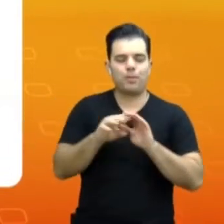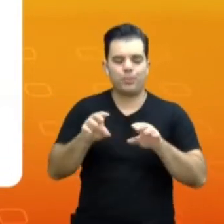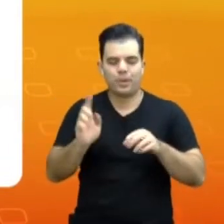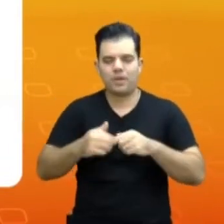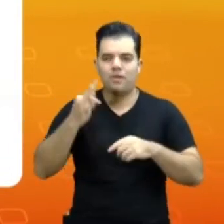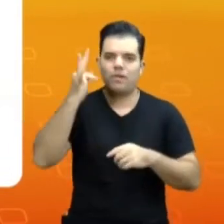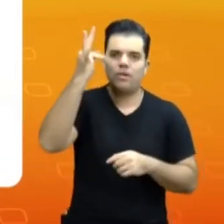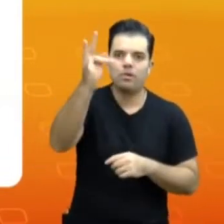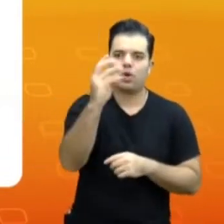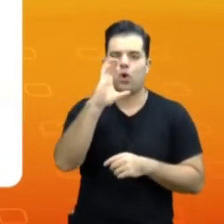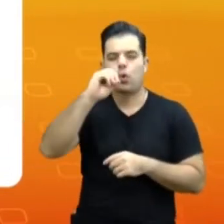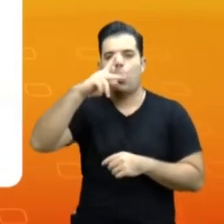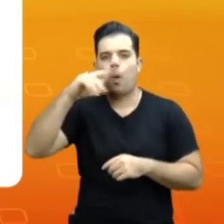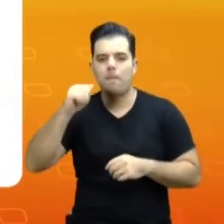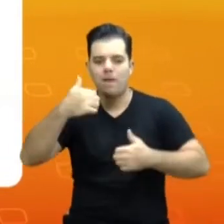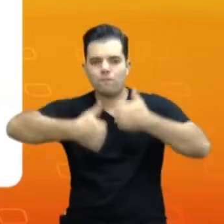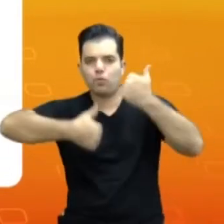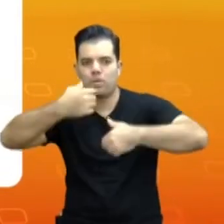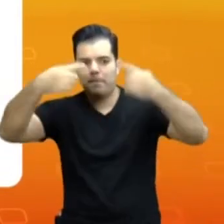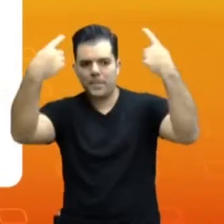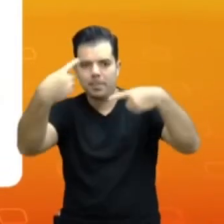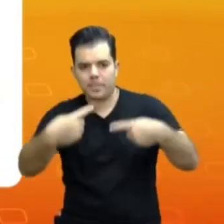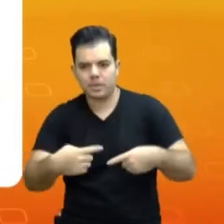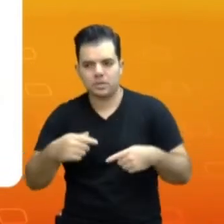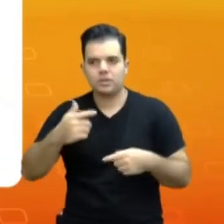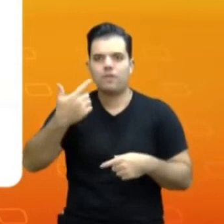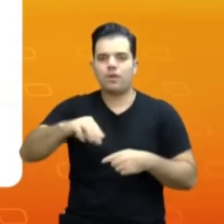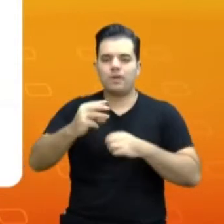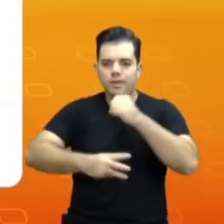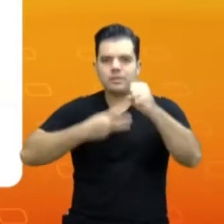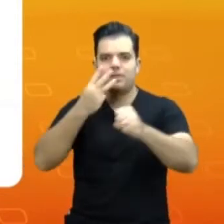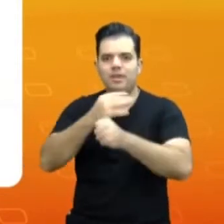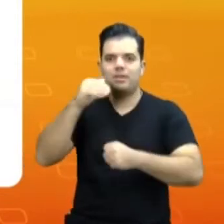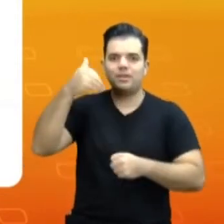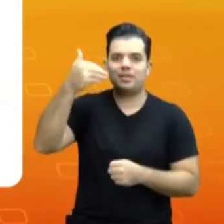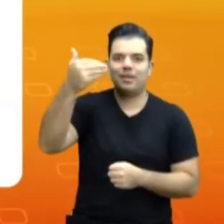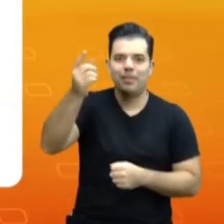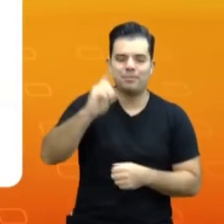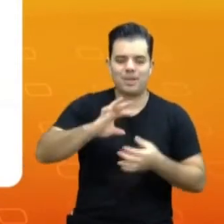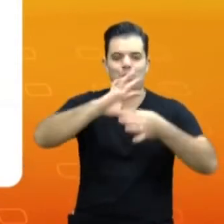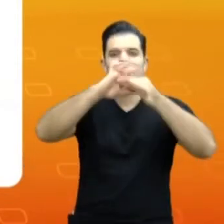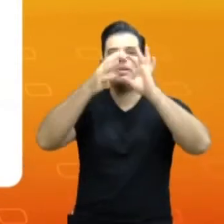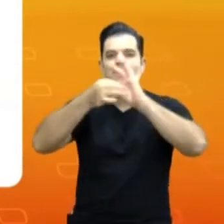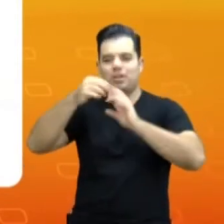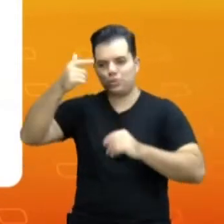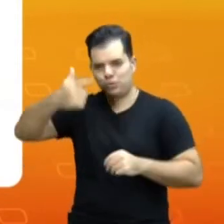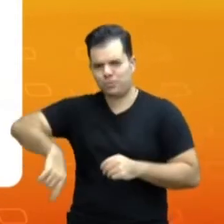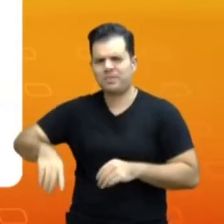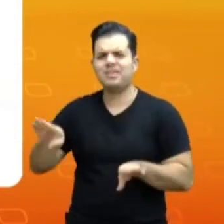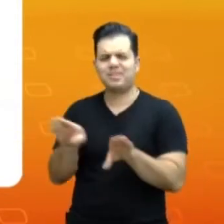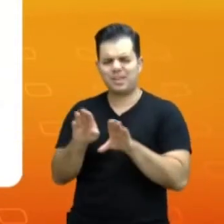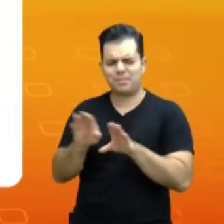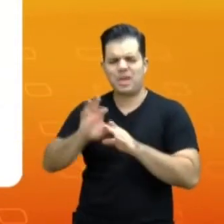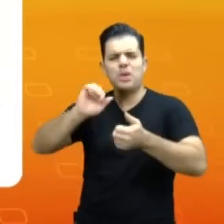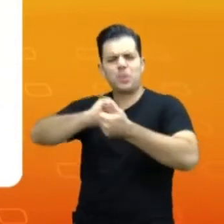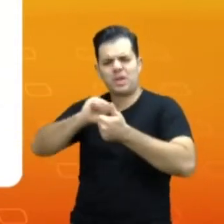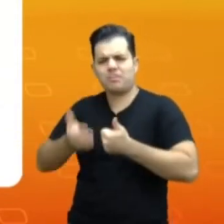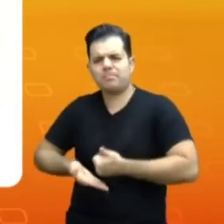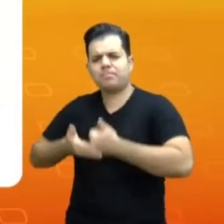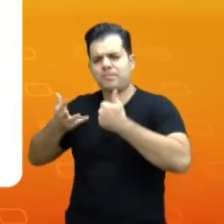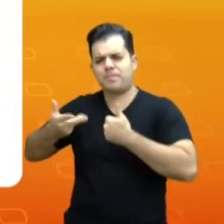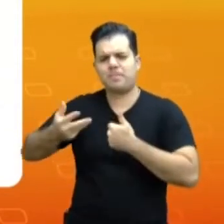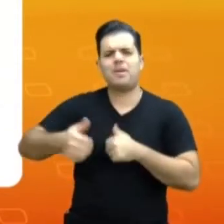vai perdurar daqui 3 anos na próxima Olimpíada, e principalmente mais efetividade até do que nós construímos